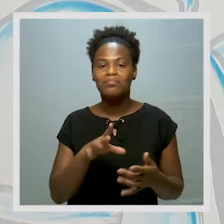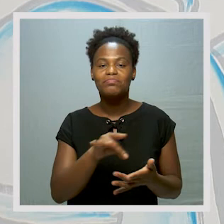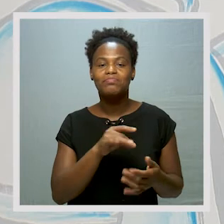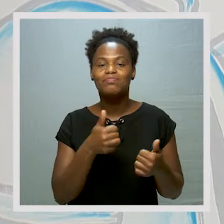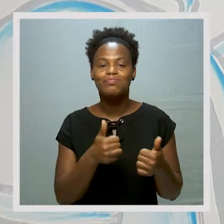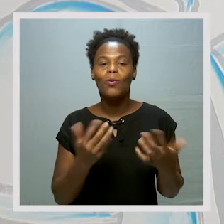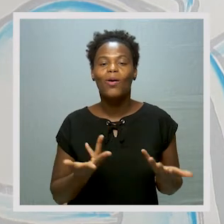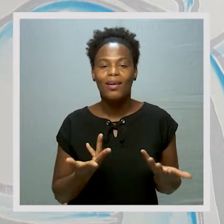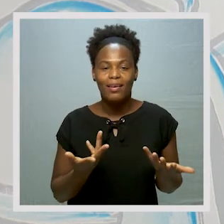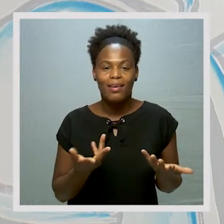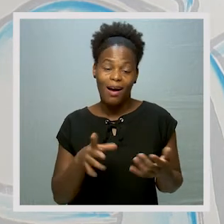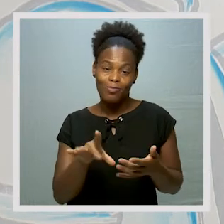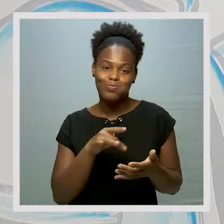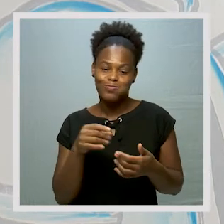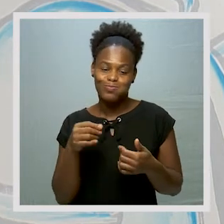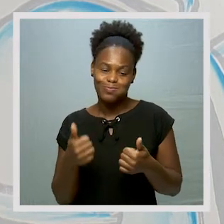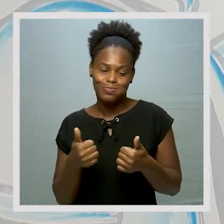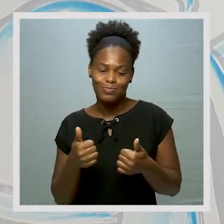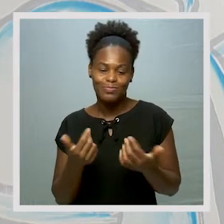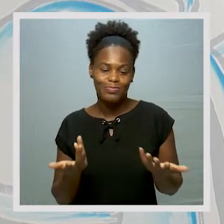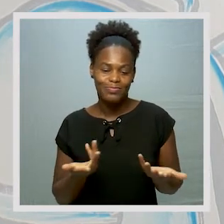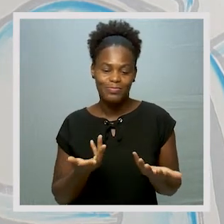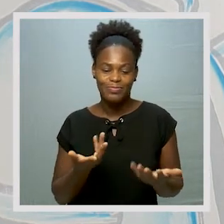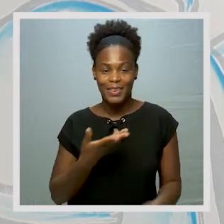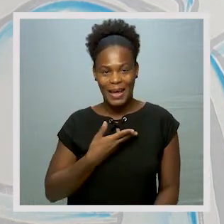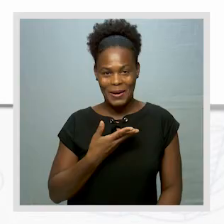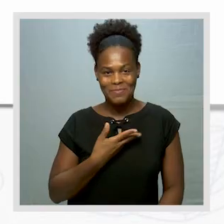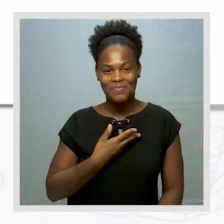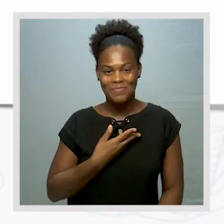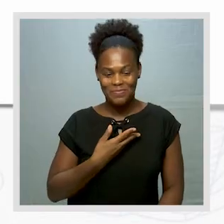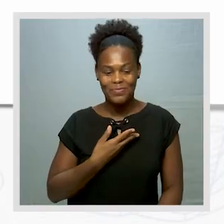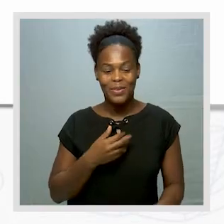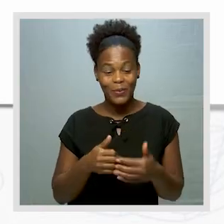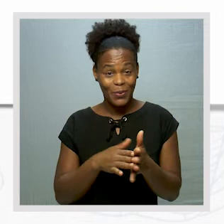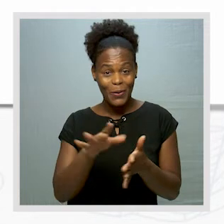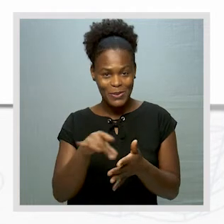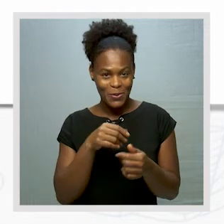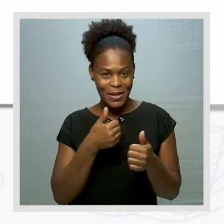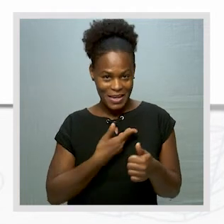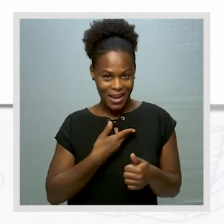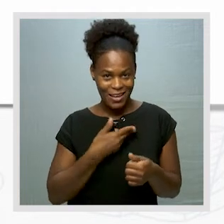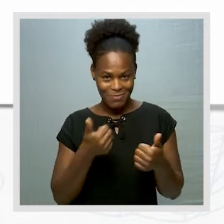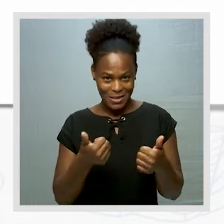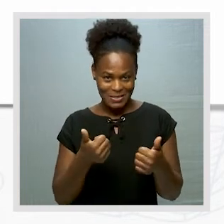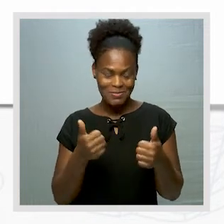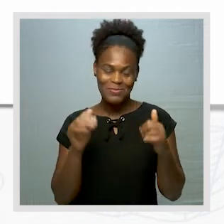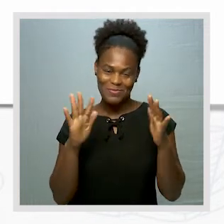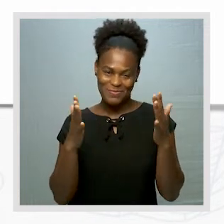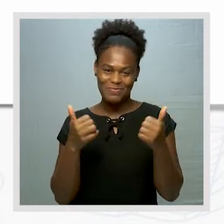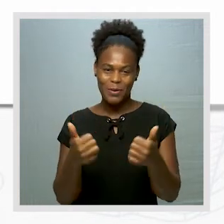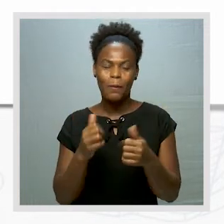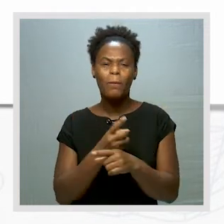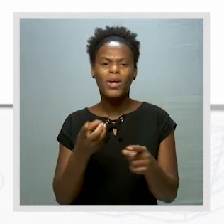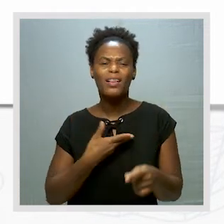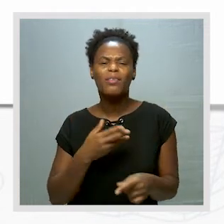Então, qual é a opção correta? A opção correta é a opção D. Todos escolheram esta opção,